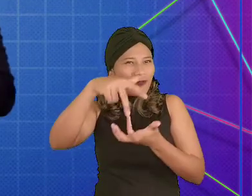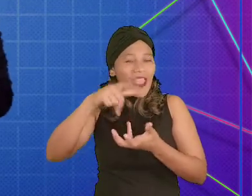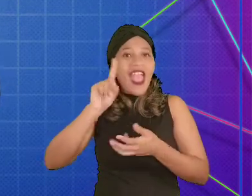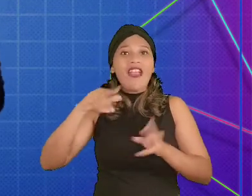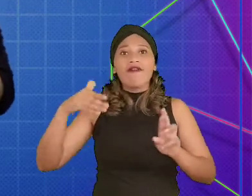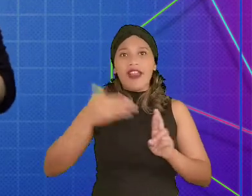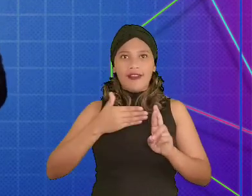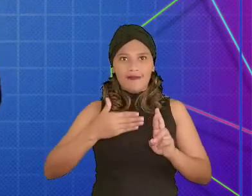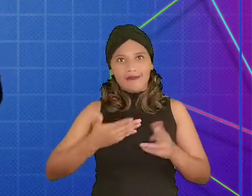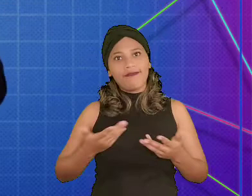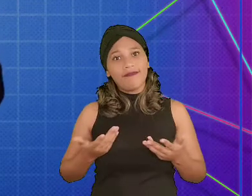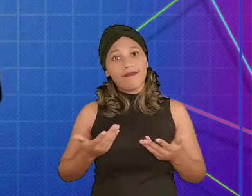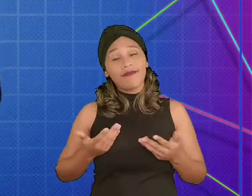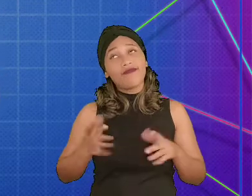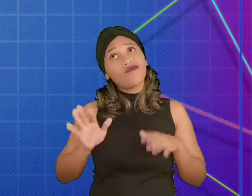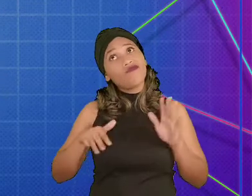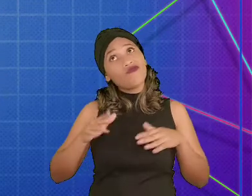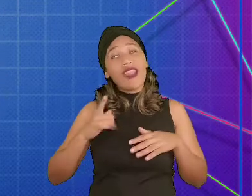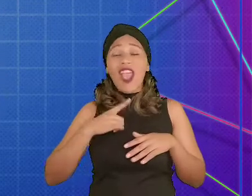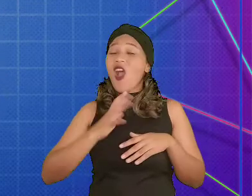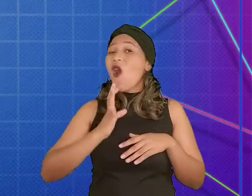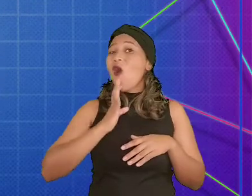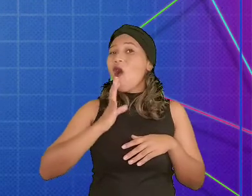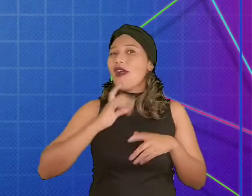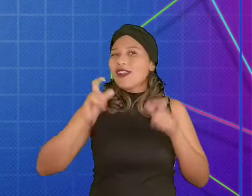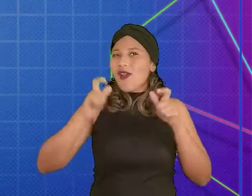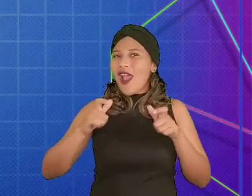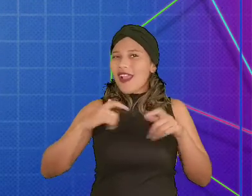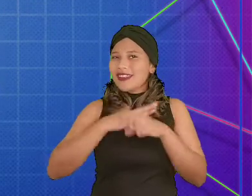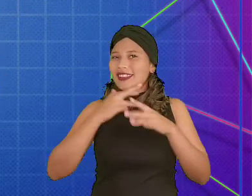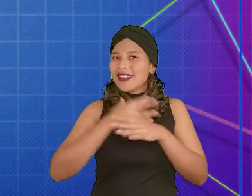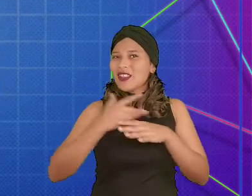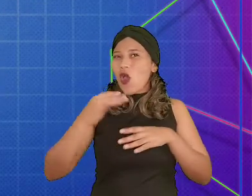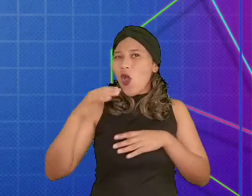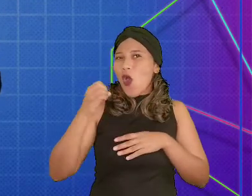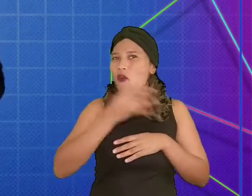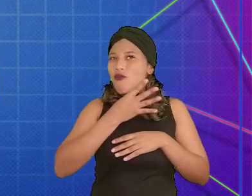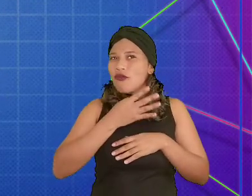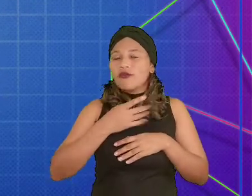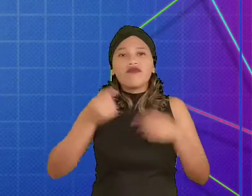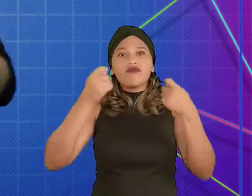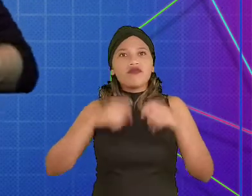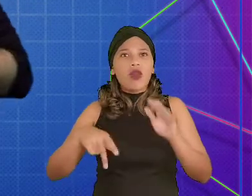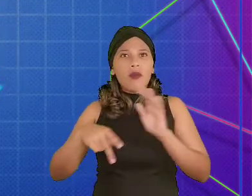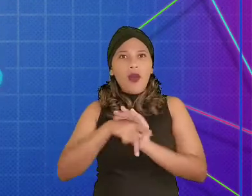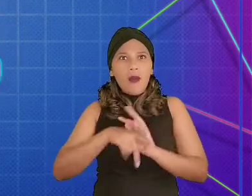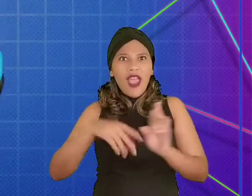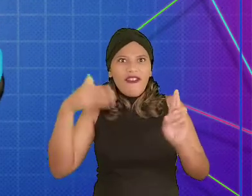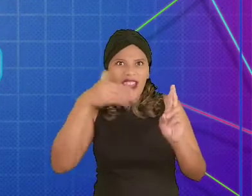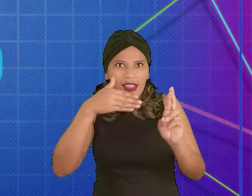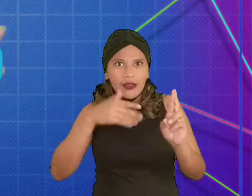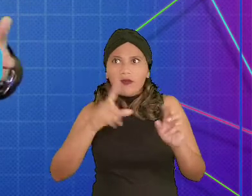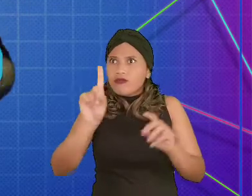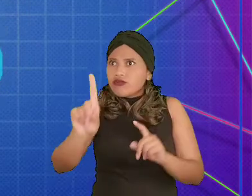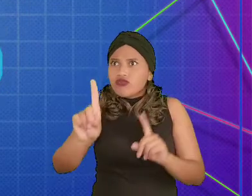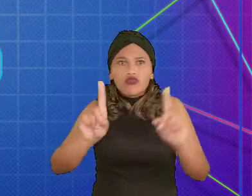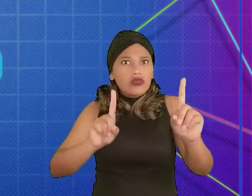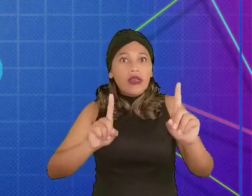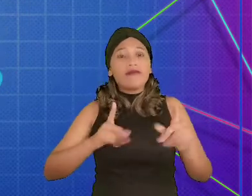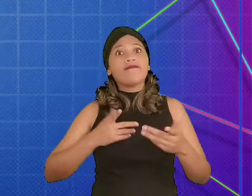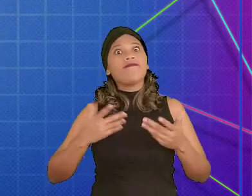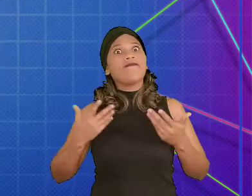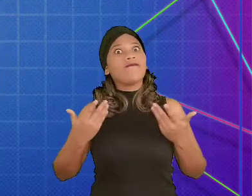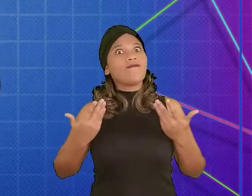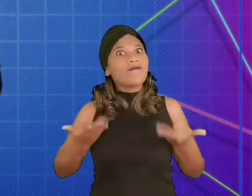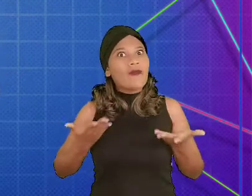os pontos de referência. Muitas vezes, quando você conhece um lugar ou uma cidade nova, você não tem que se guiar por pontos de referência? Então,